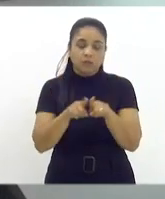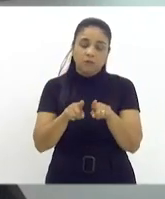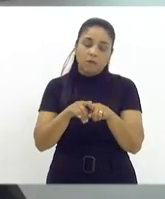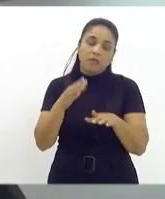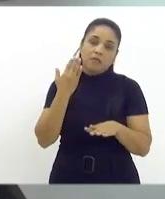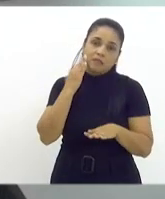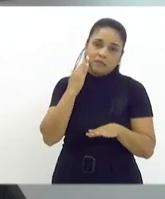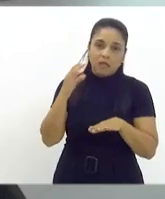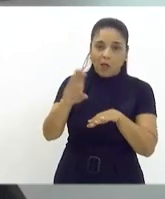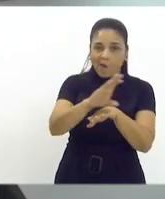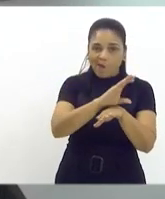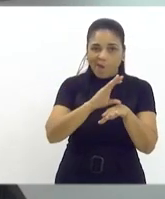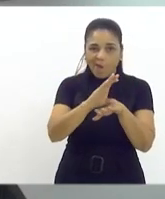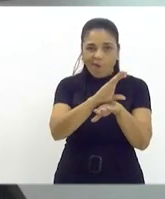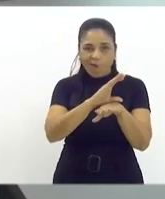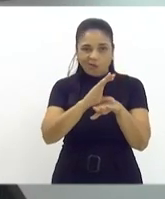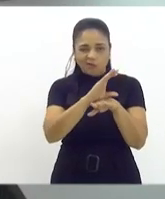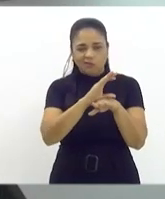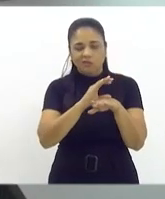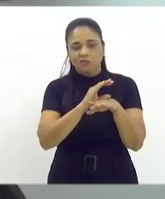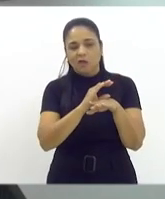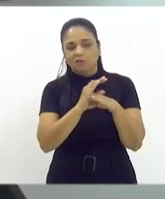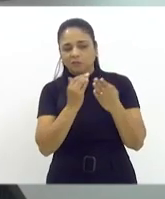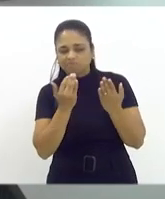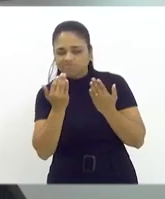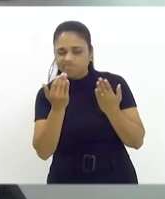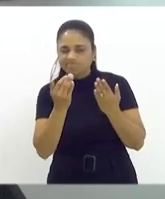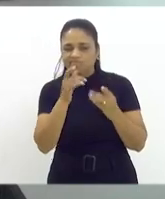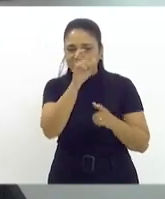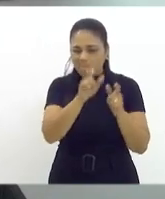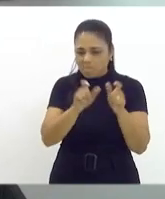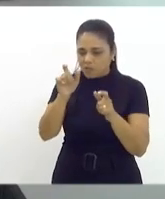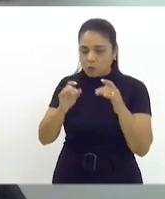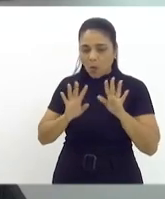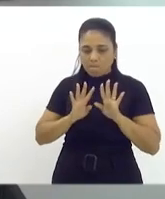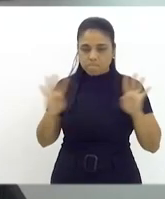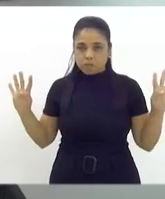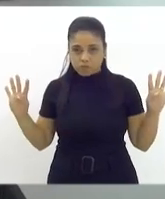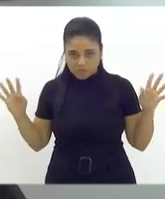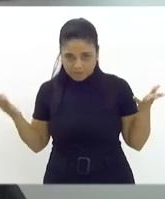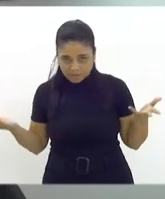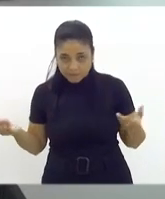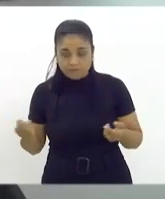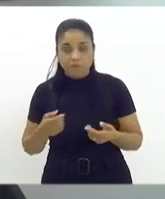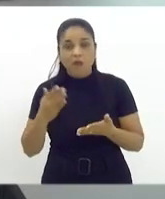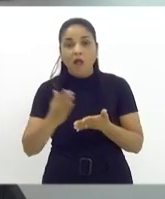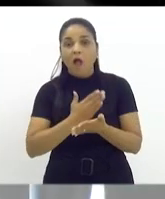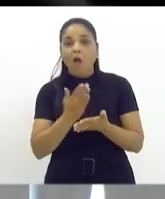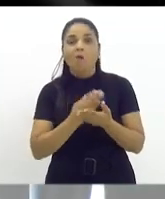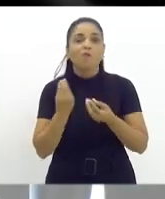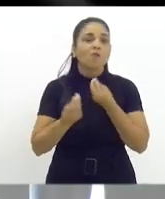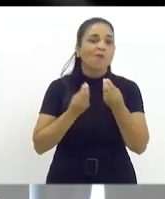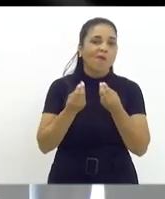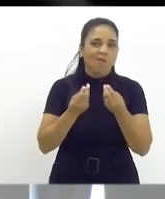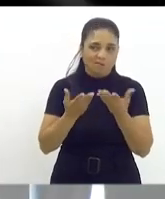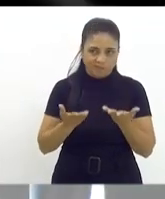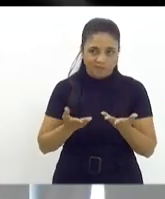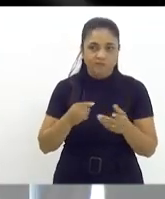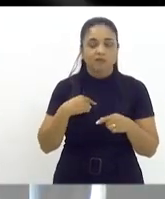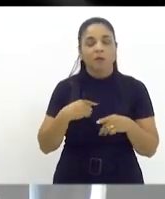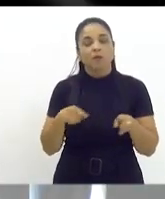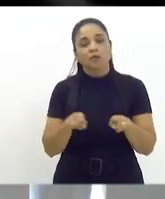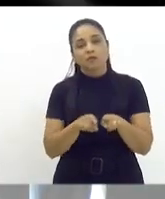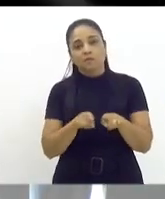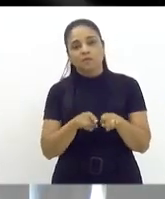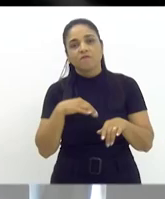constituição né de algo de suspeitos como eram formados os alvos de suspeitos a questão racial se faz presente Porque volta a dizer